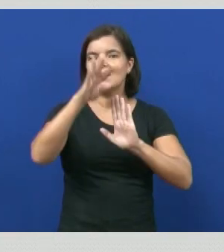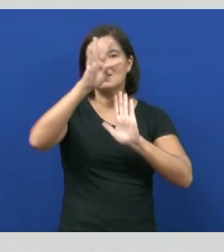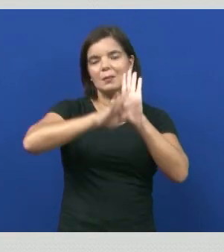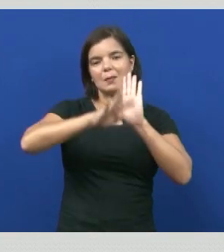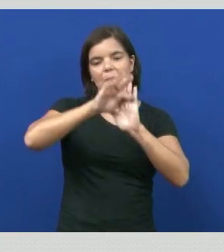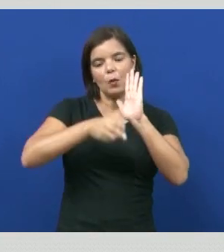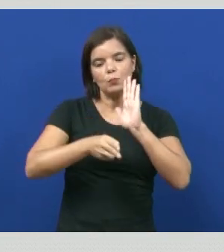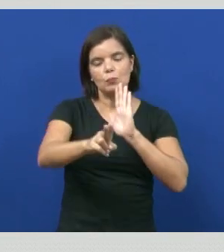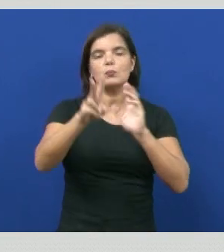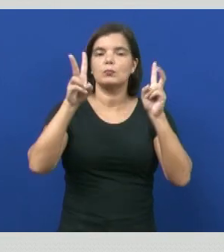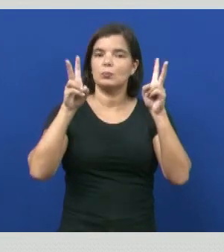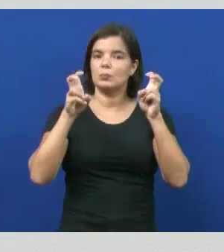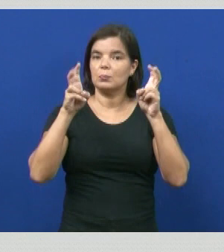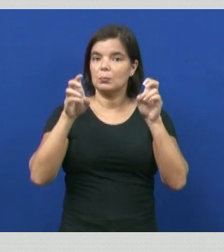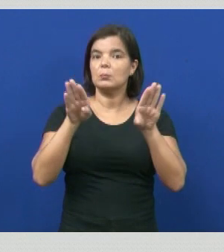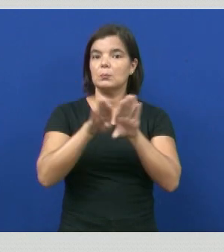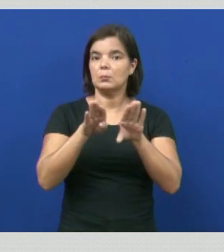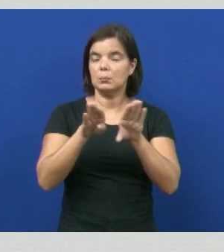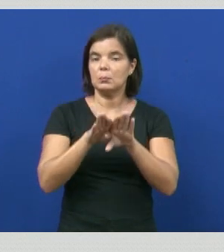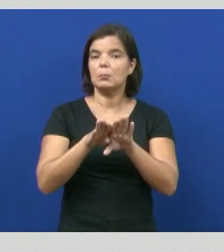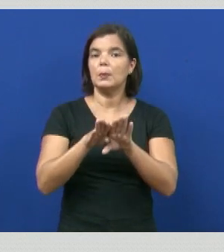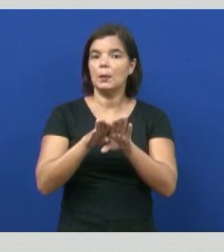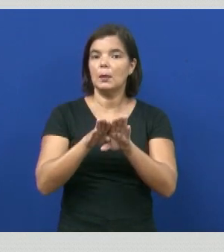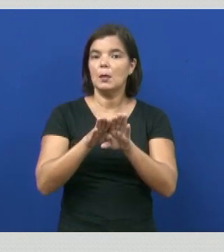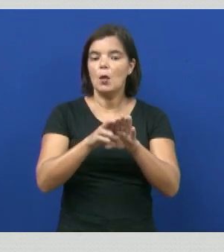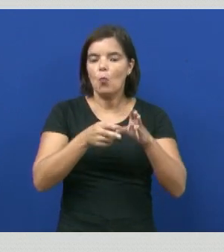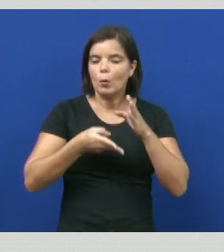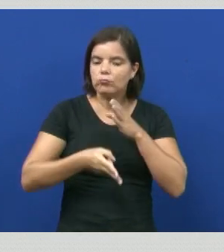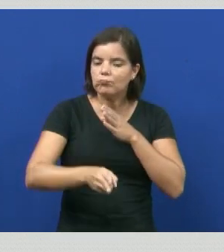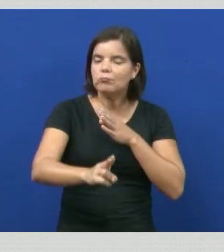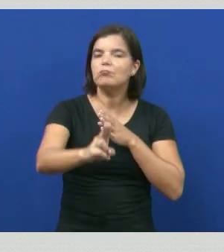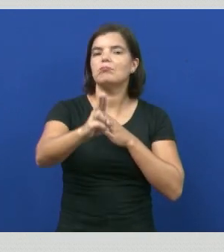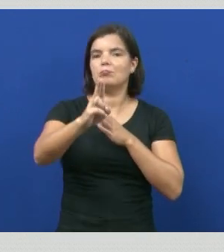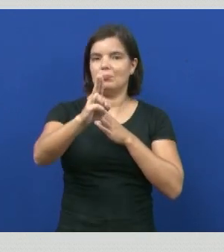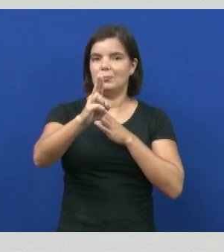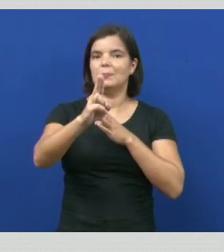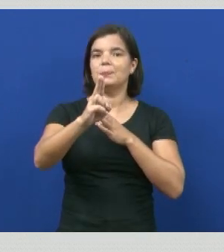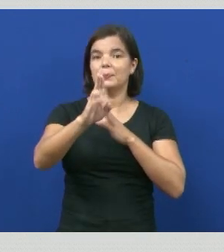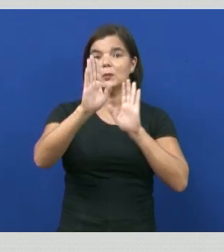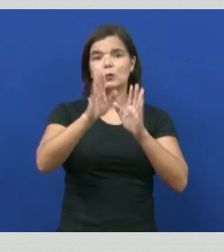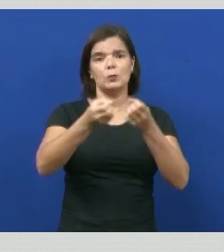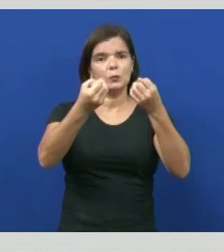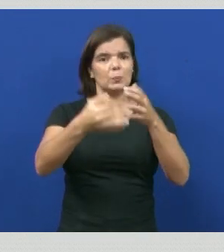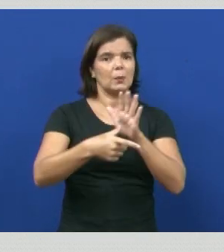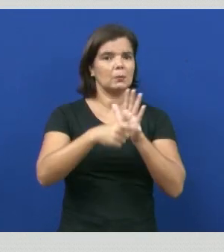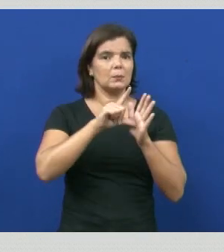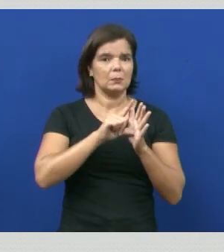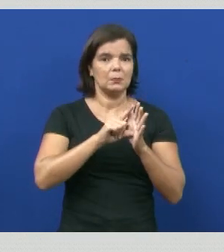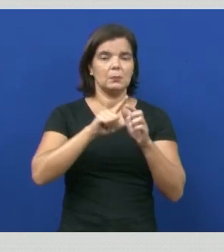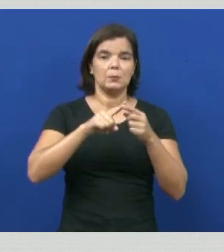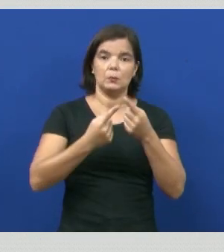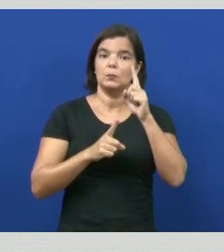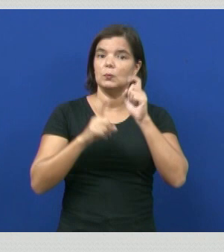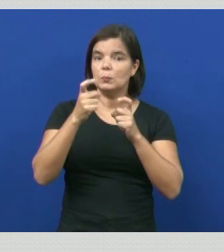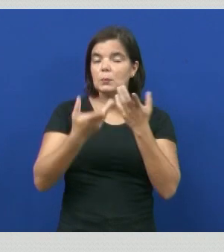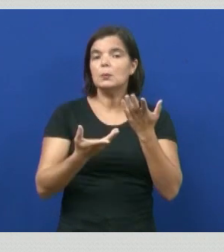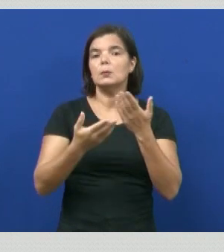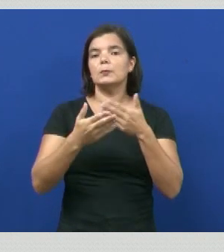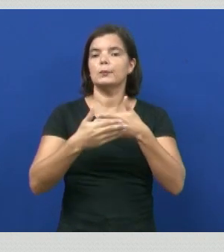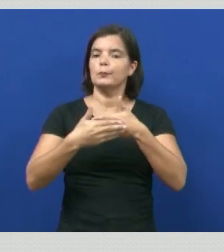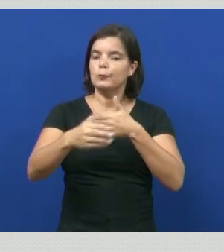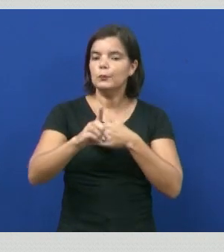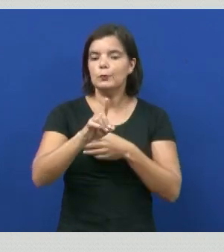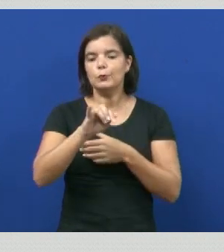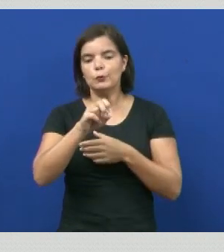dão sequência aos assuntos, estabelecendo uma continuidade em relação ao que já foi dito. Usa expressões como diante do